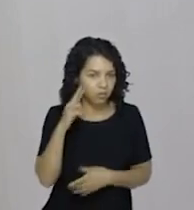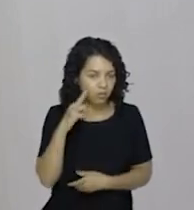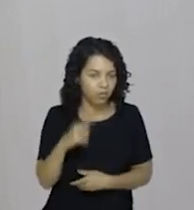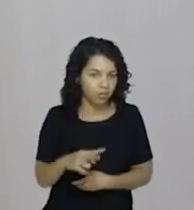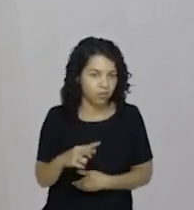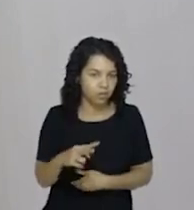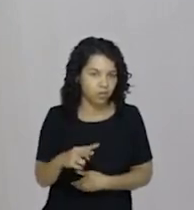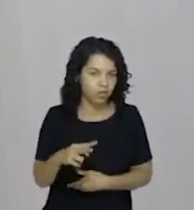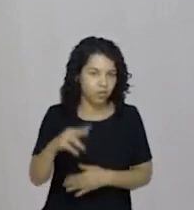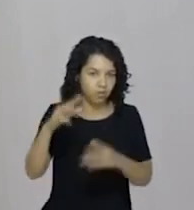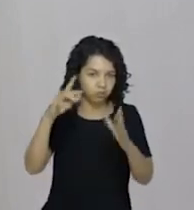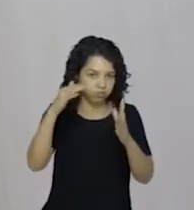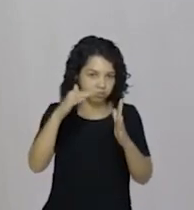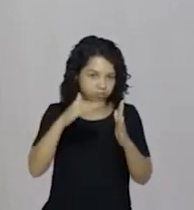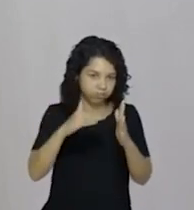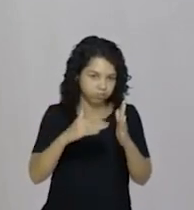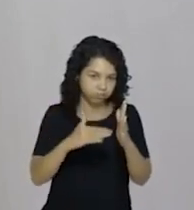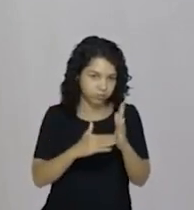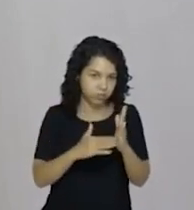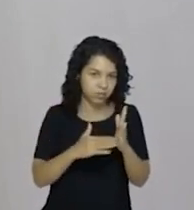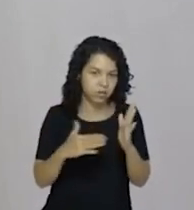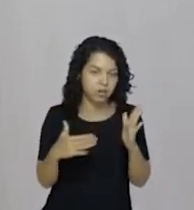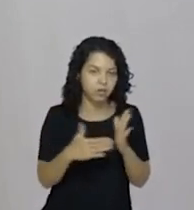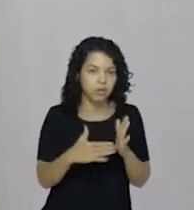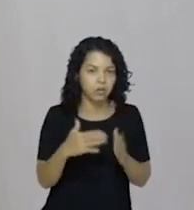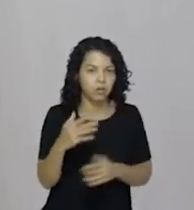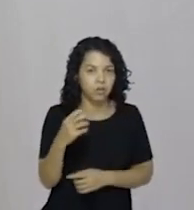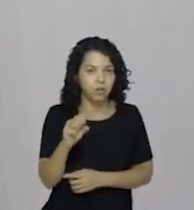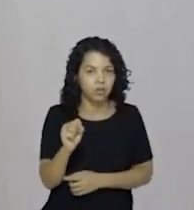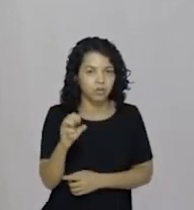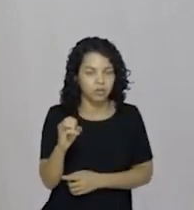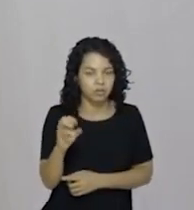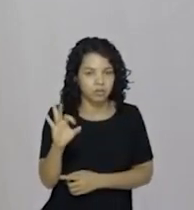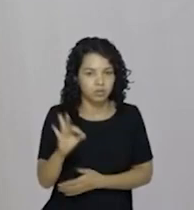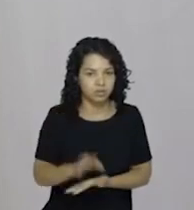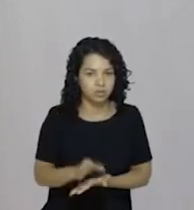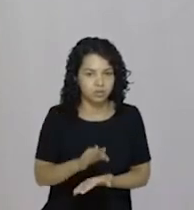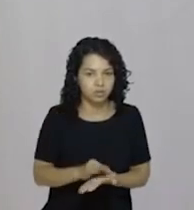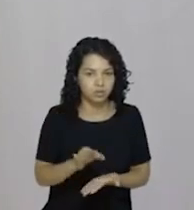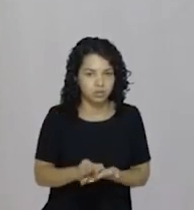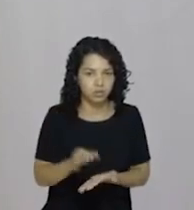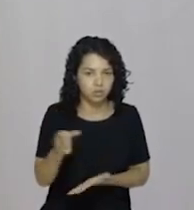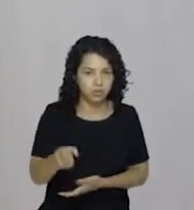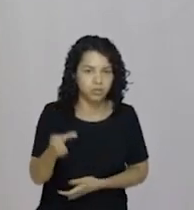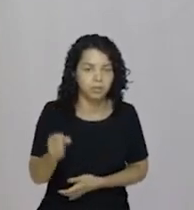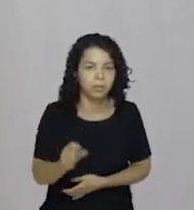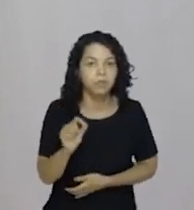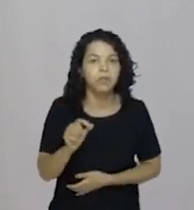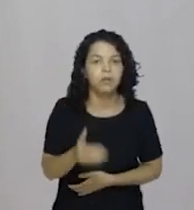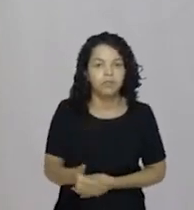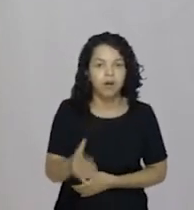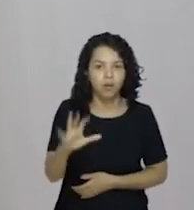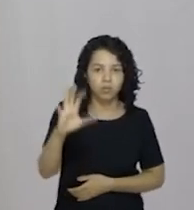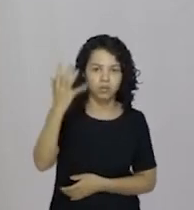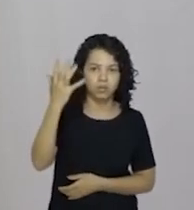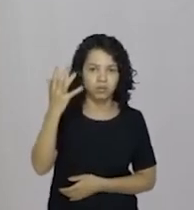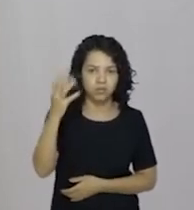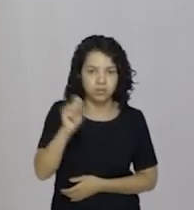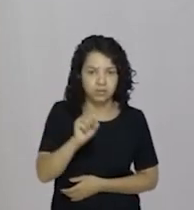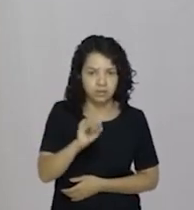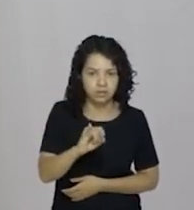uma queda de até 80 centavos no litro de leite o que vai acontecer se